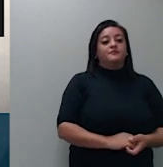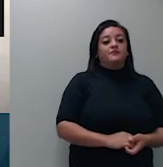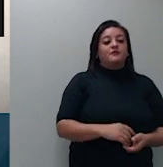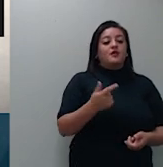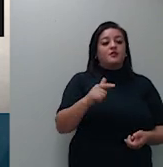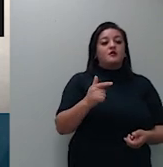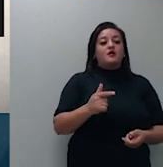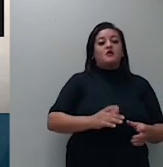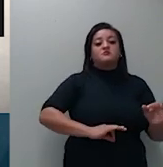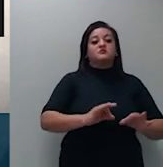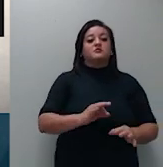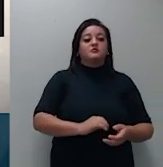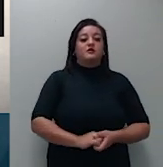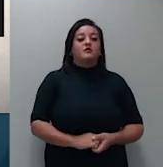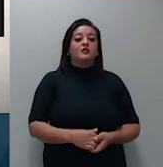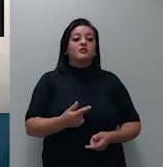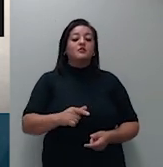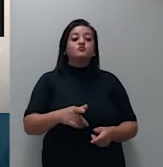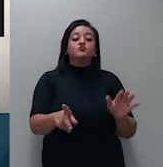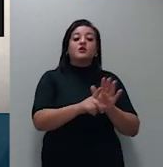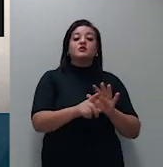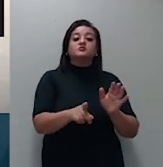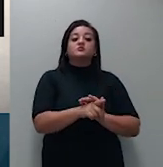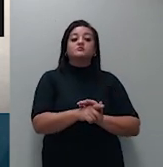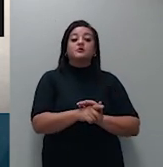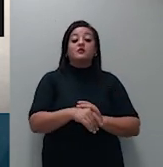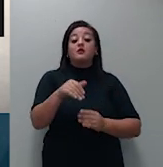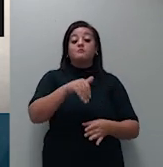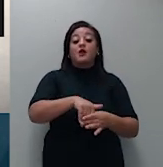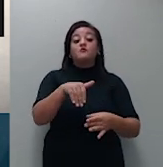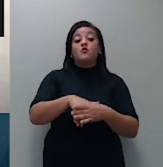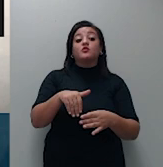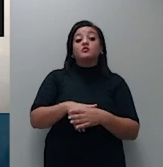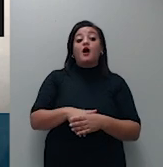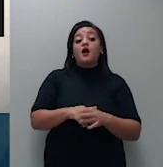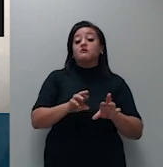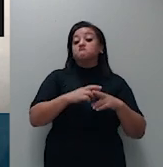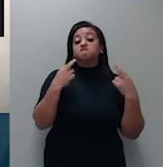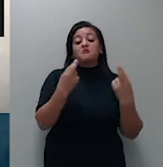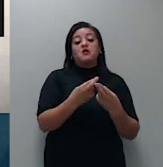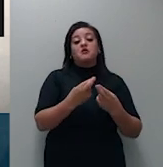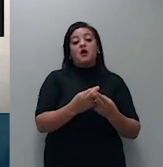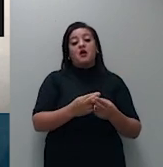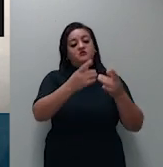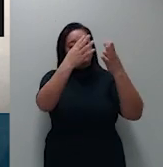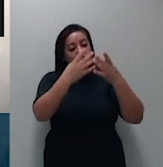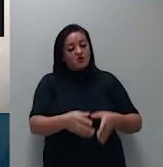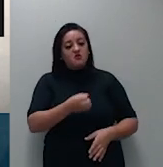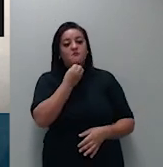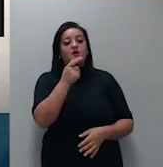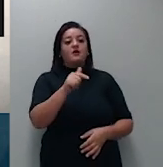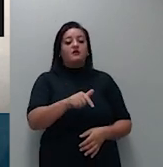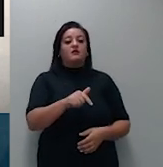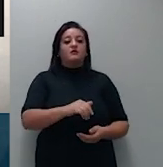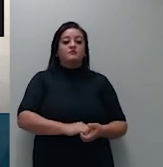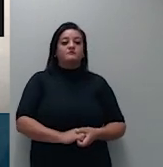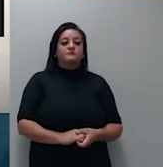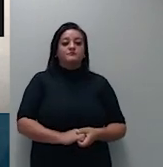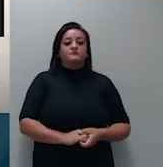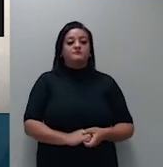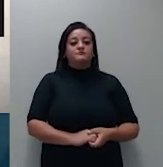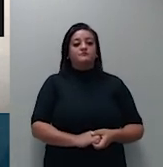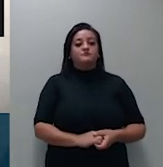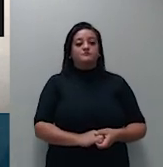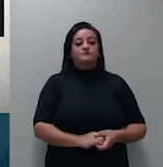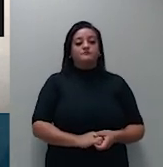ele não habilitado ele não tem legitimidade para votar na Assembleia eu deixo isso claro aqui